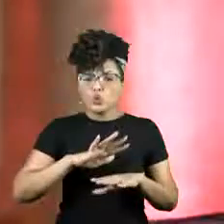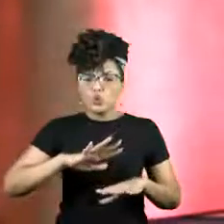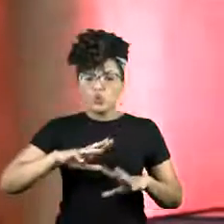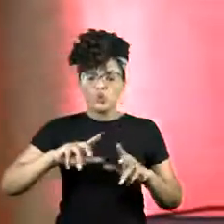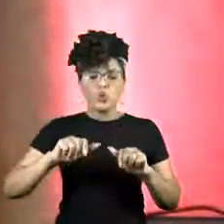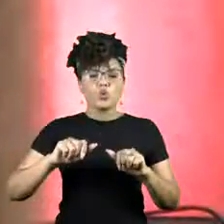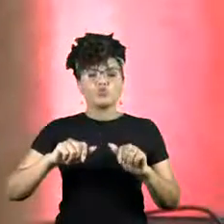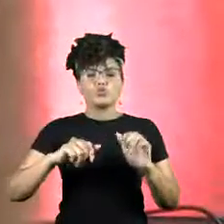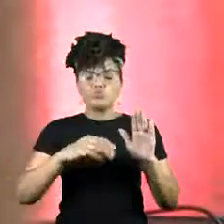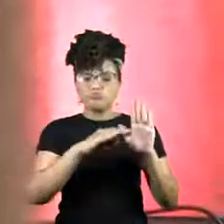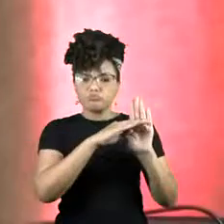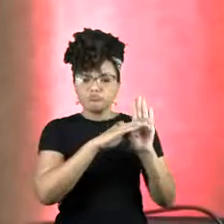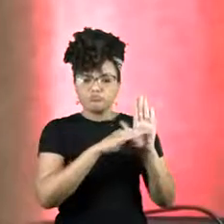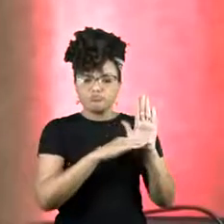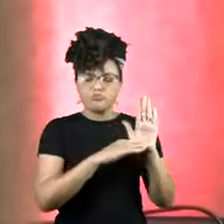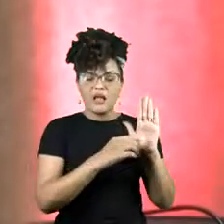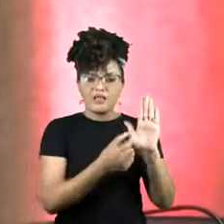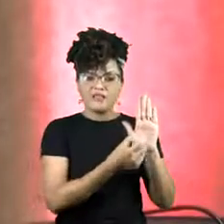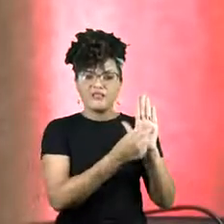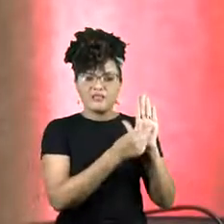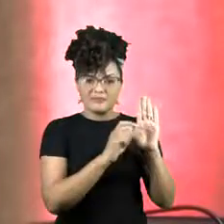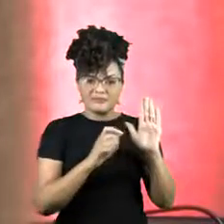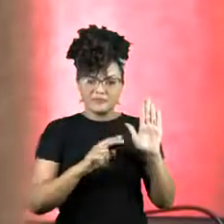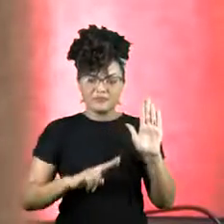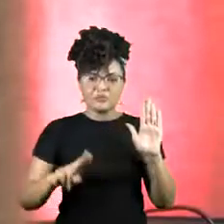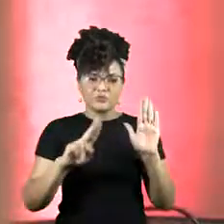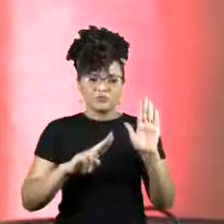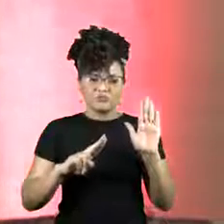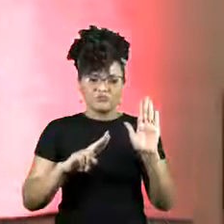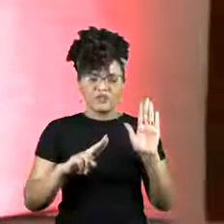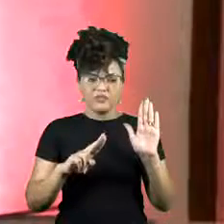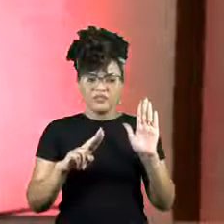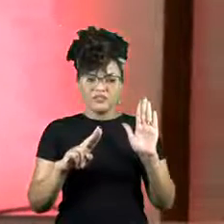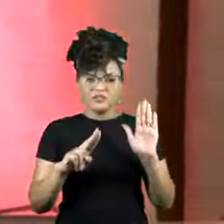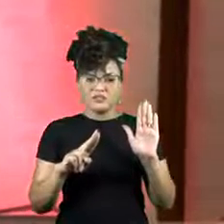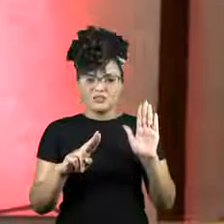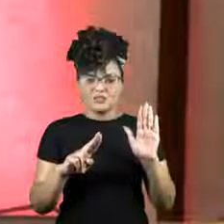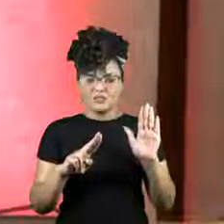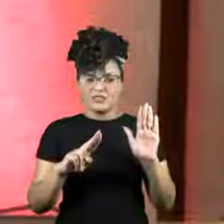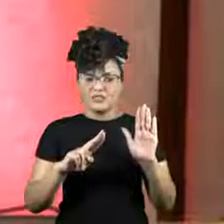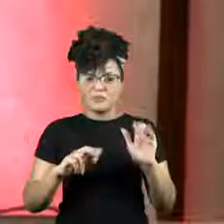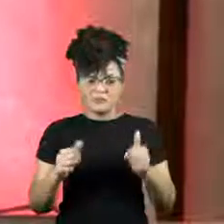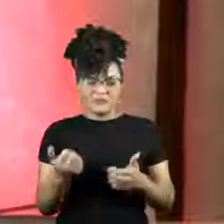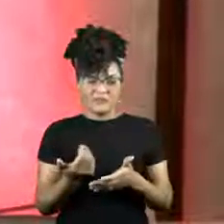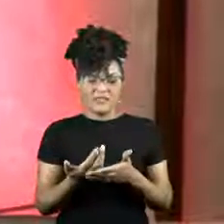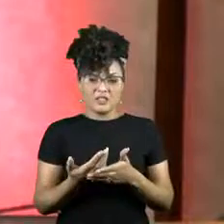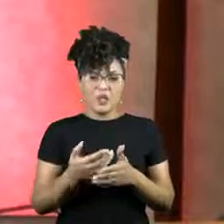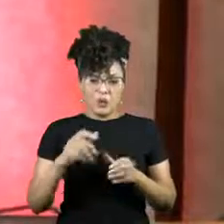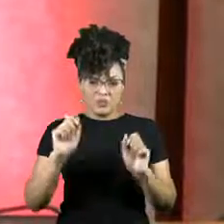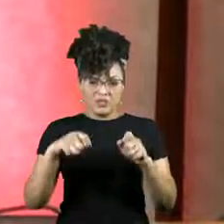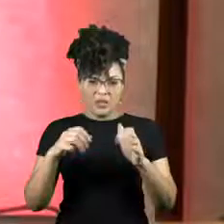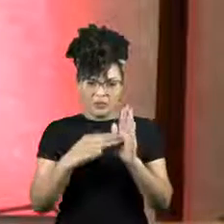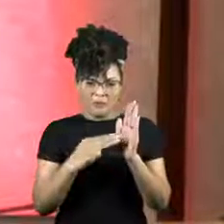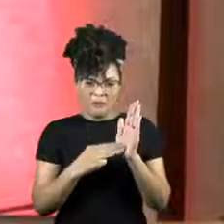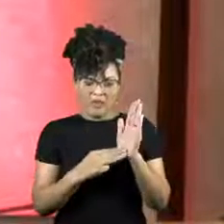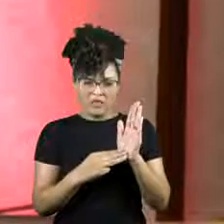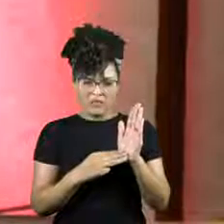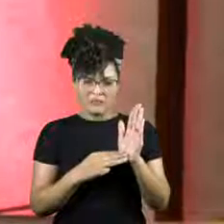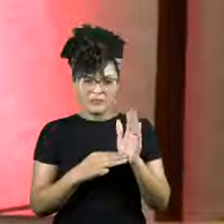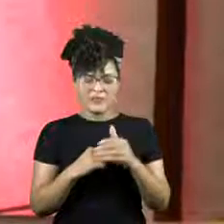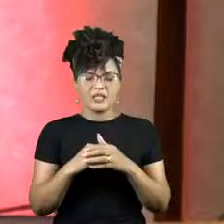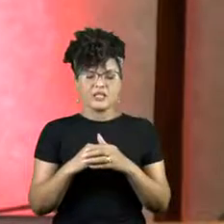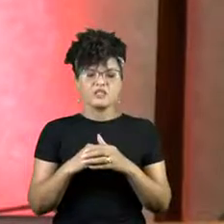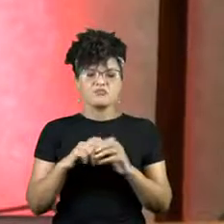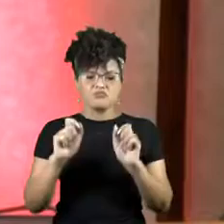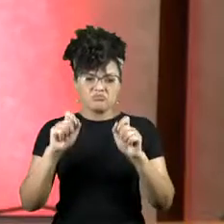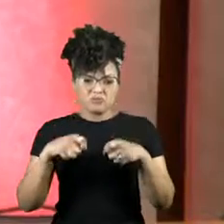do próprio software, né, então vai ter uma abinha lá de help, de ajuda. Né, você consegue acessar a metodologia em si. Então, você vê o método de cálculo, você vai ver